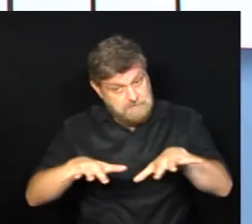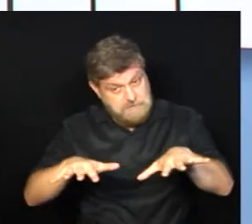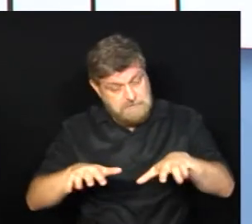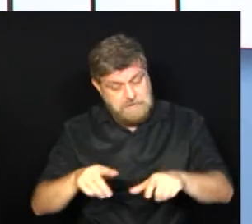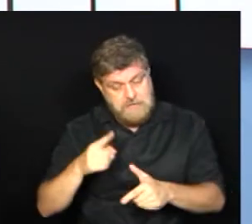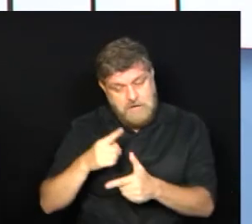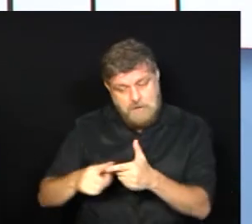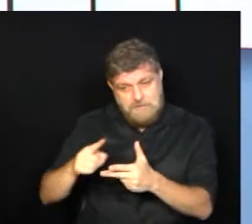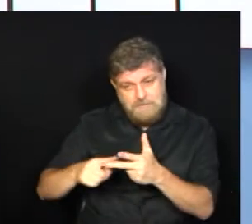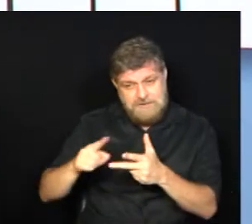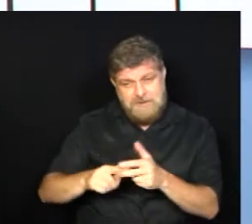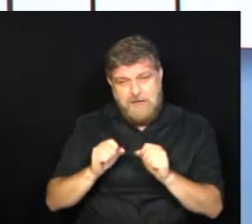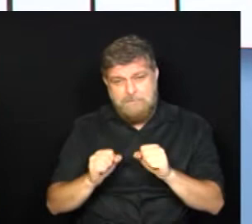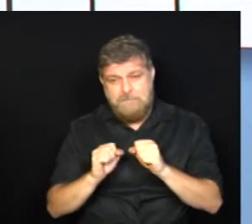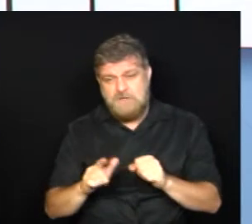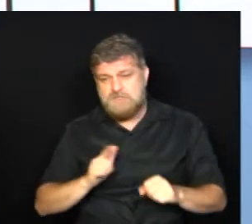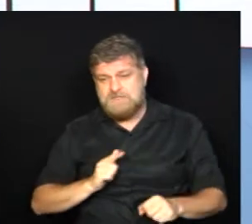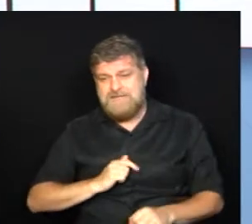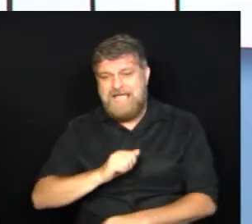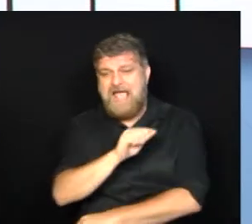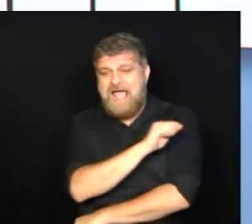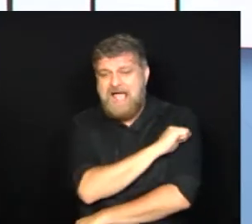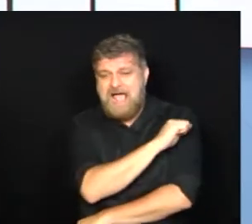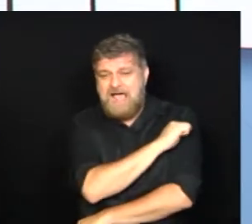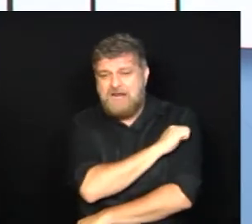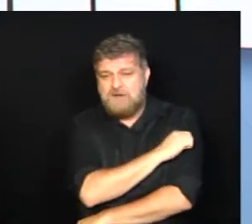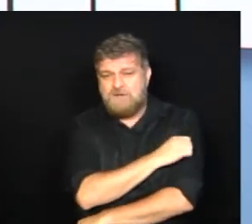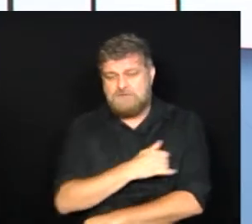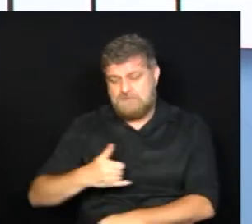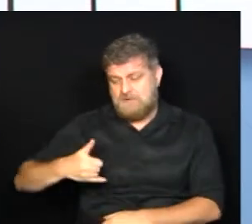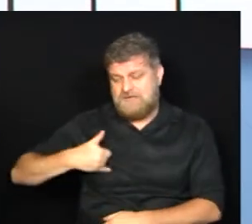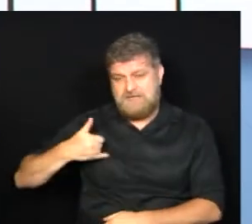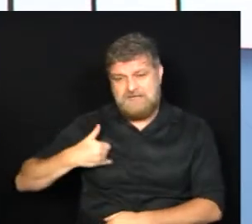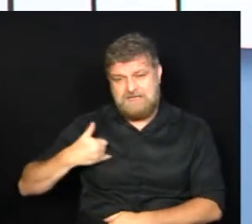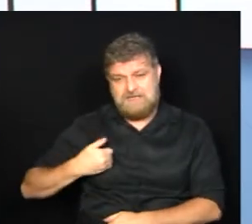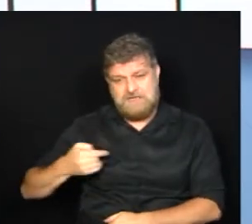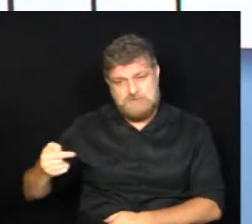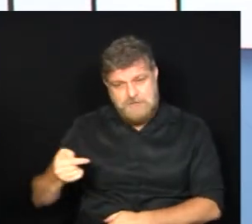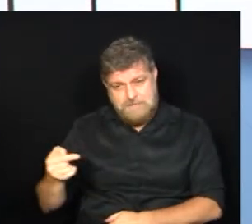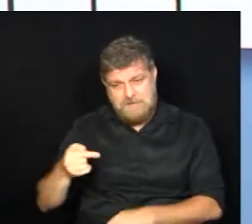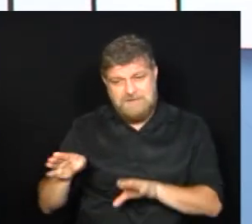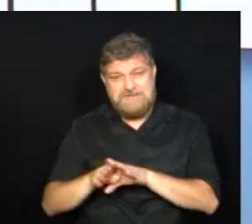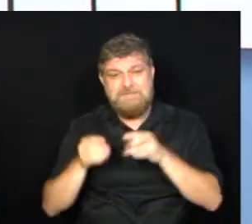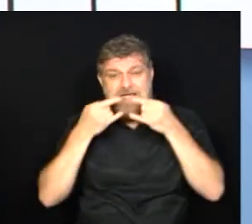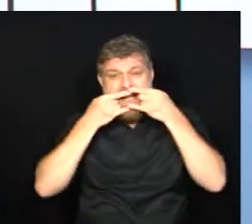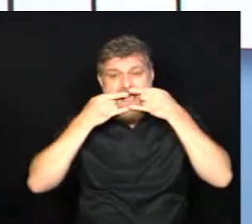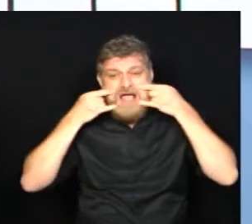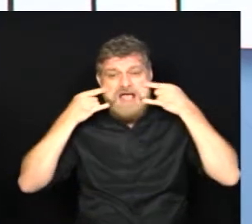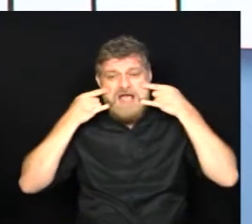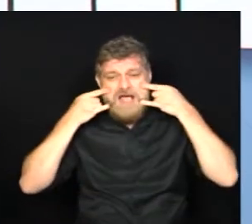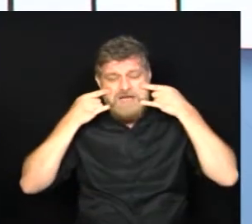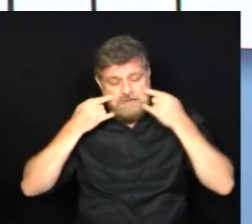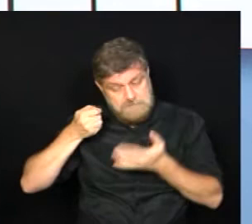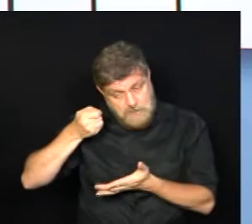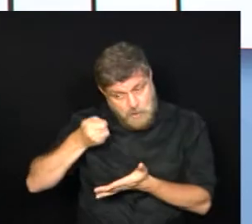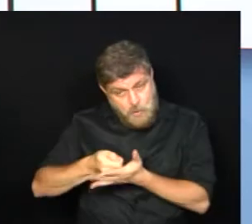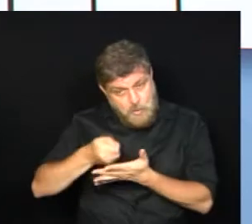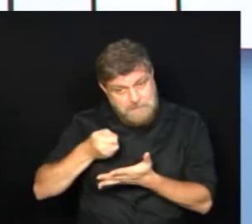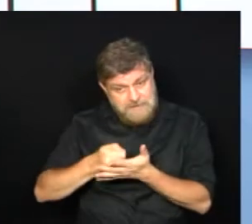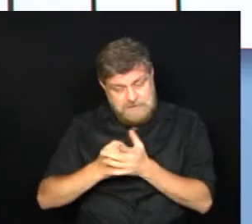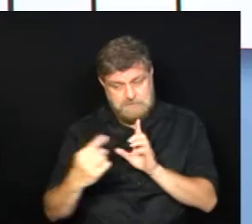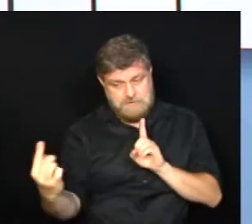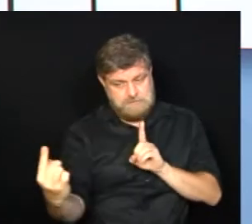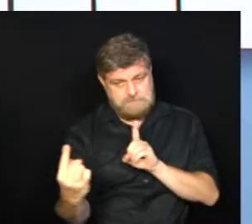Covid-19, só serão permitidos para os alunos menores de idade e o uso de máscara também é